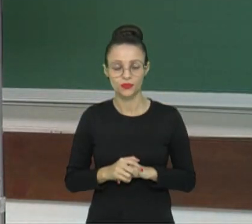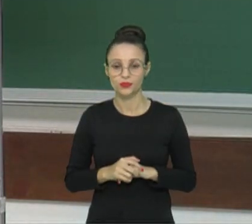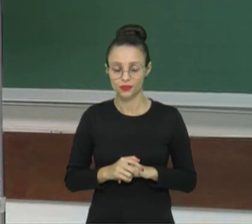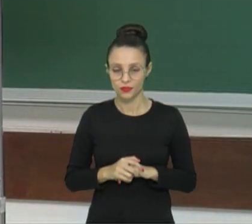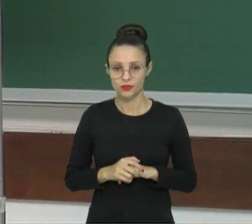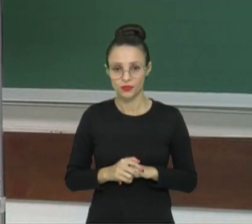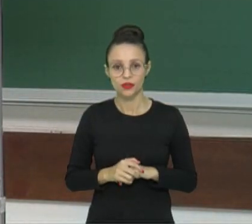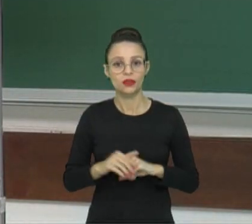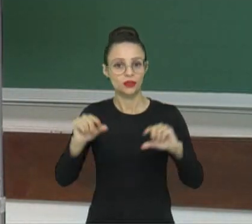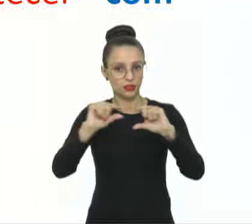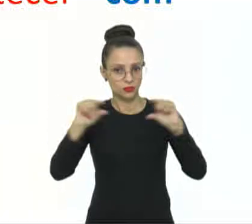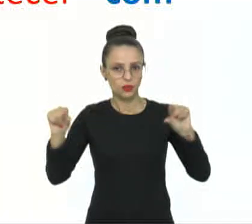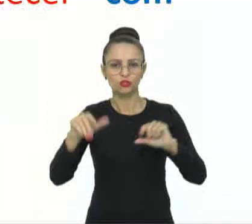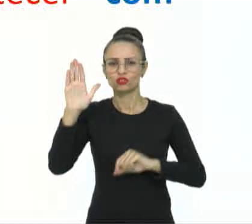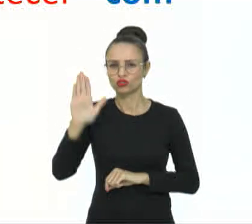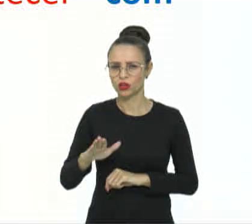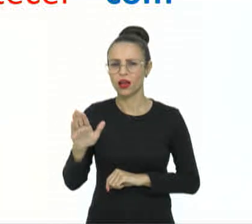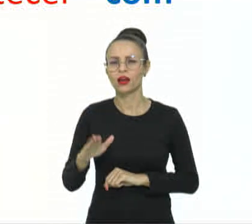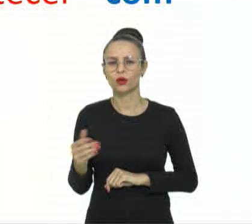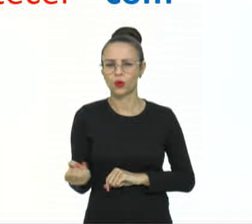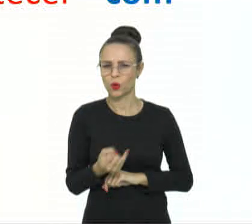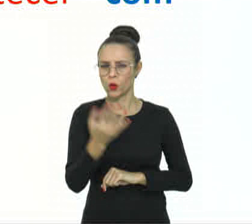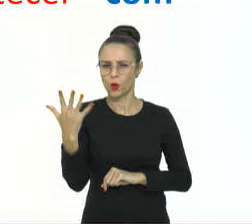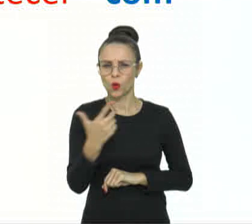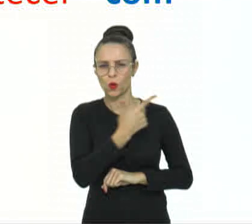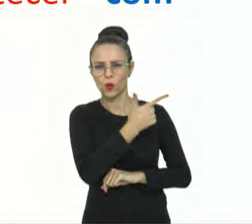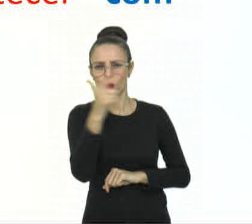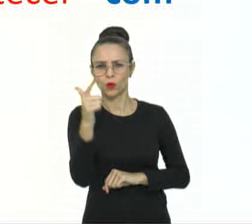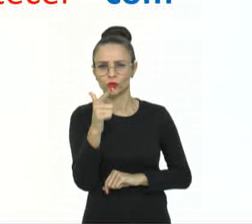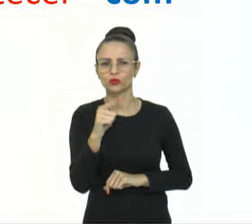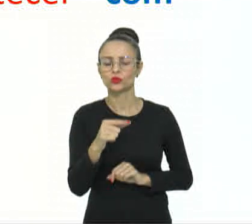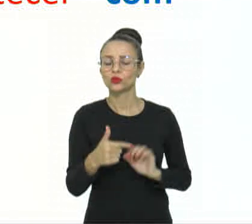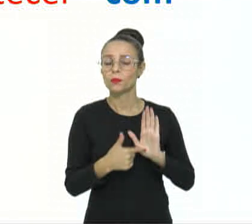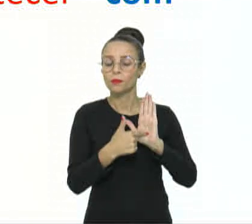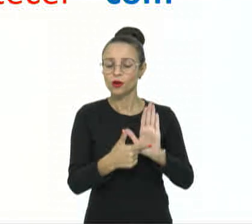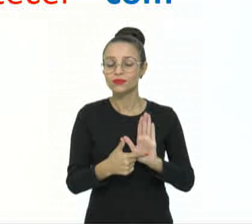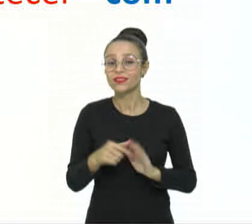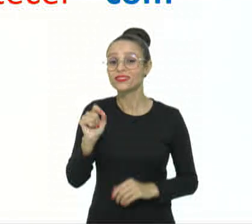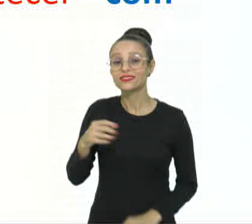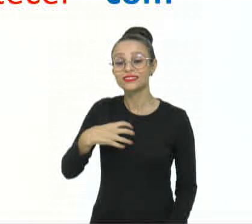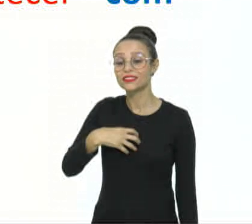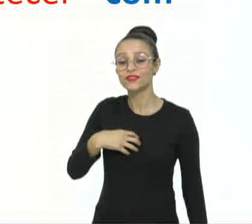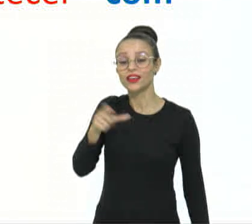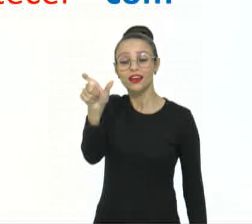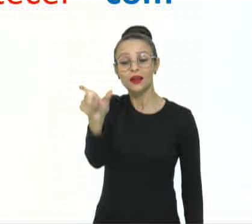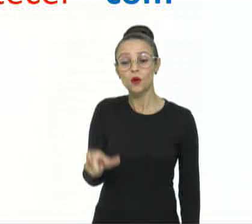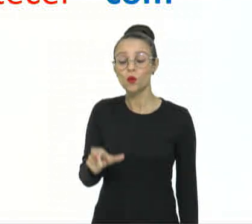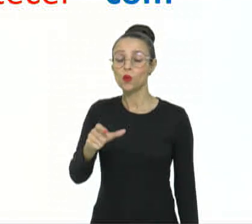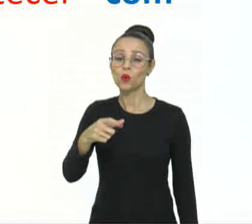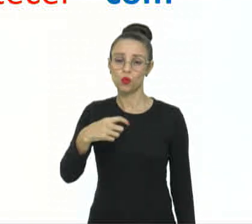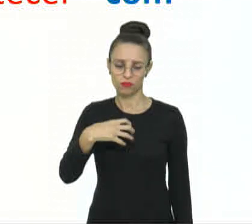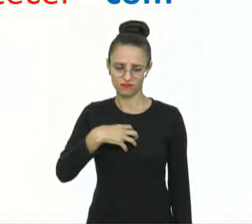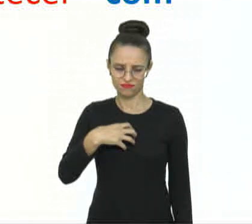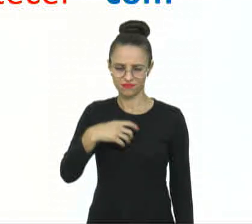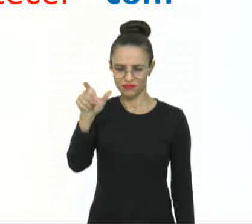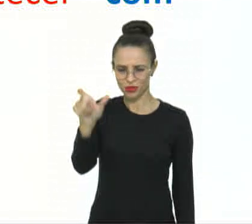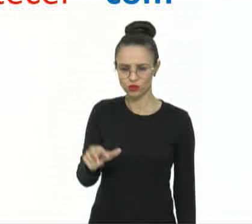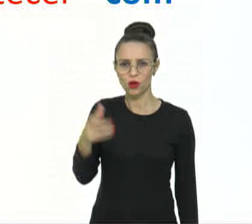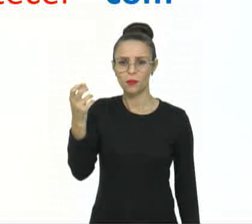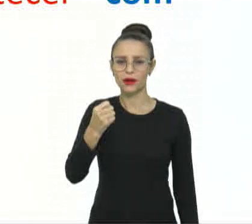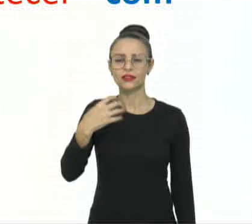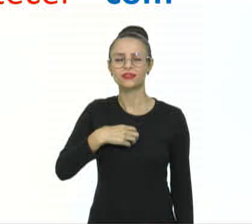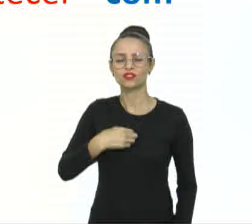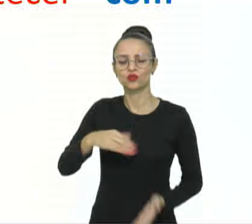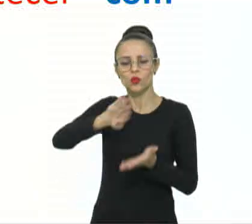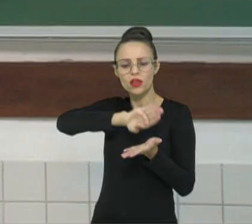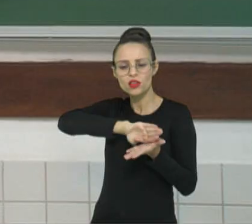já foi utilizada em outras ocasiões, certo? Indica que os brancos se sentiram excluídos pelo programa. Por que os brancos